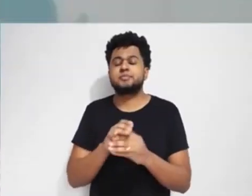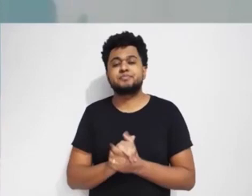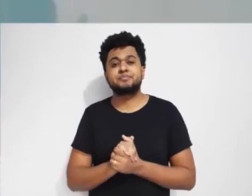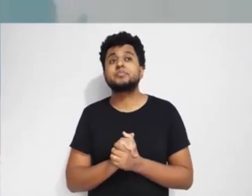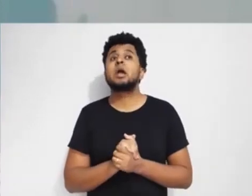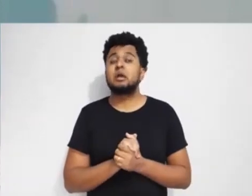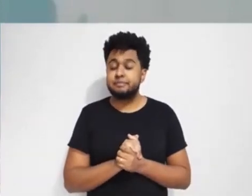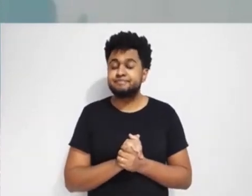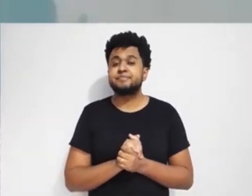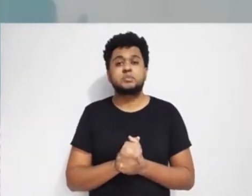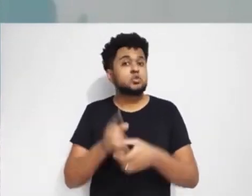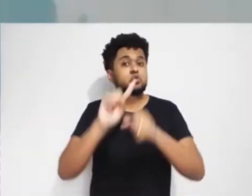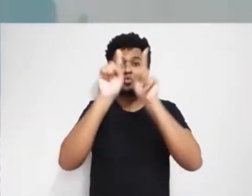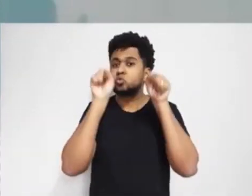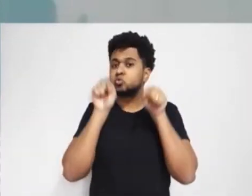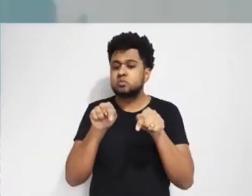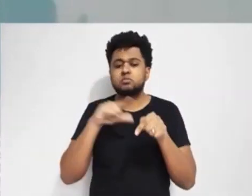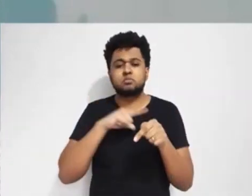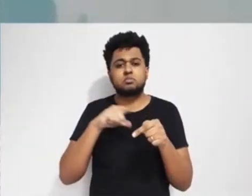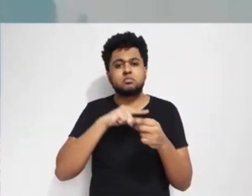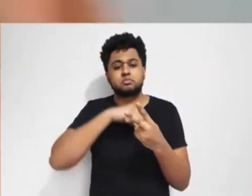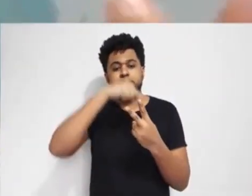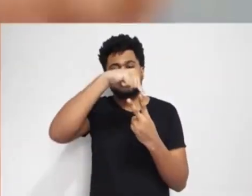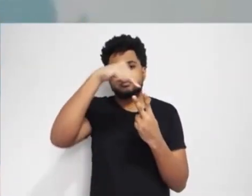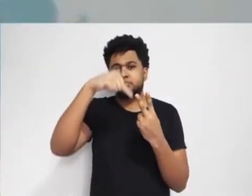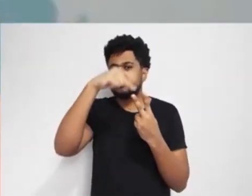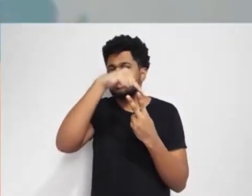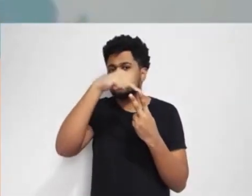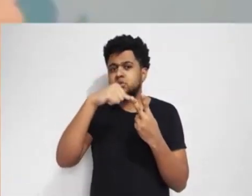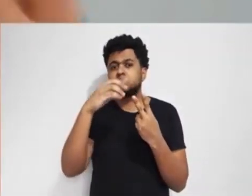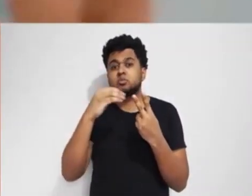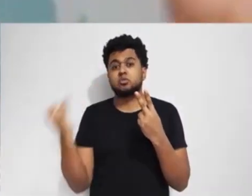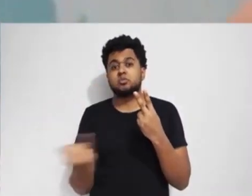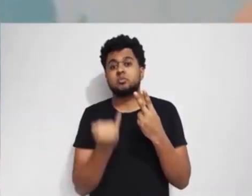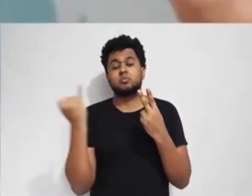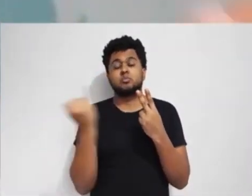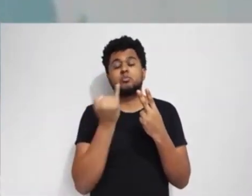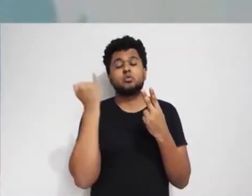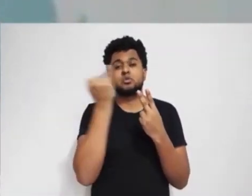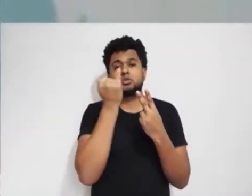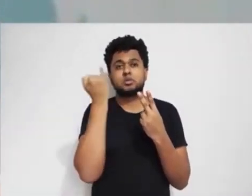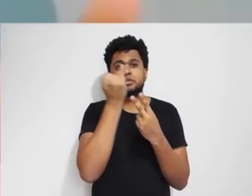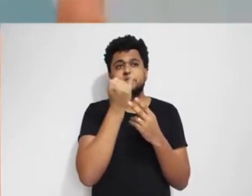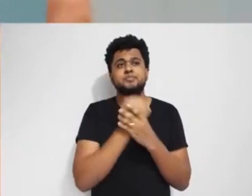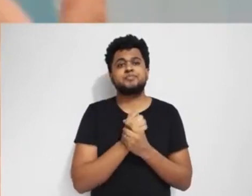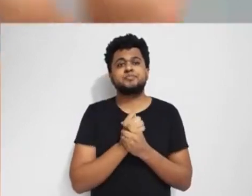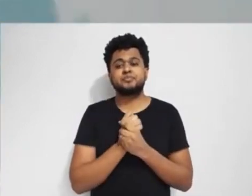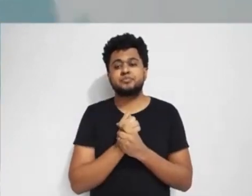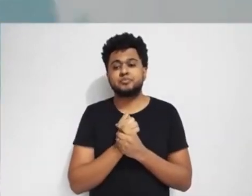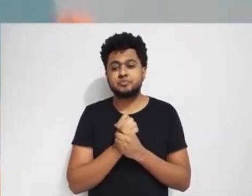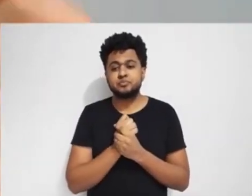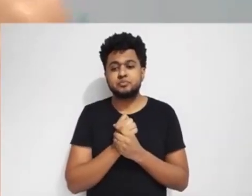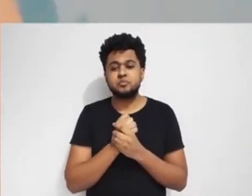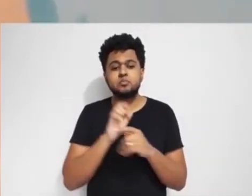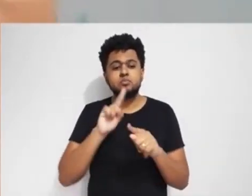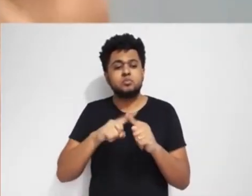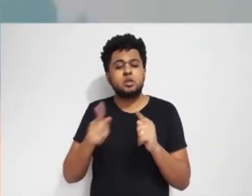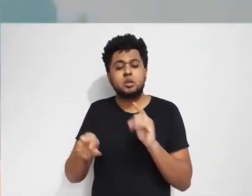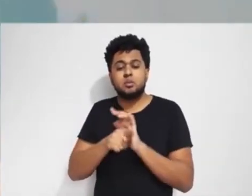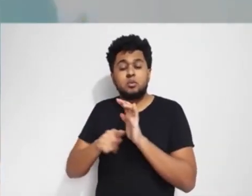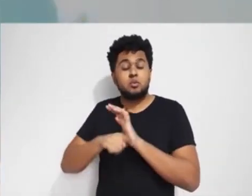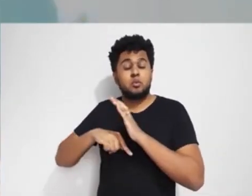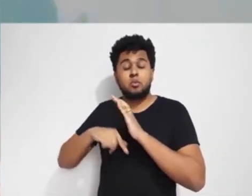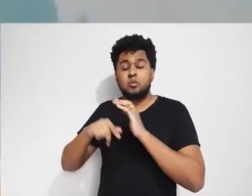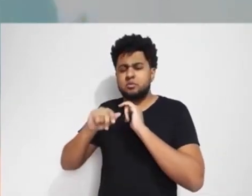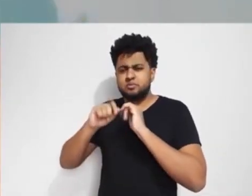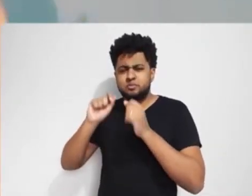Tem dois aspectos aí muito importantes. Primeiro, em relação à questão da produção do conhecimento, a